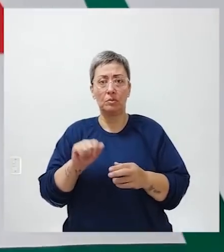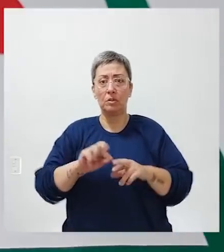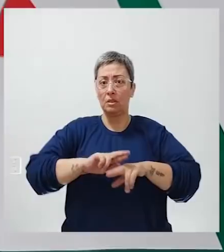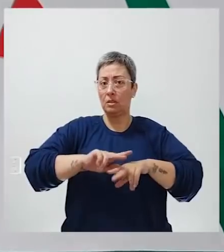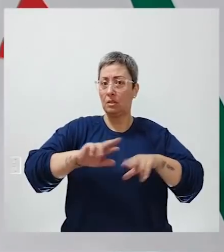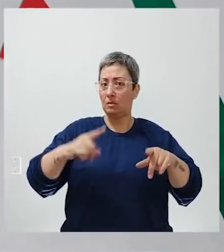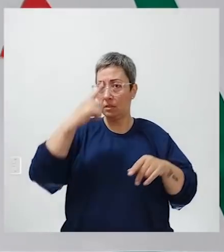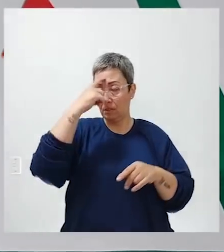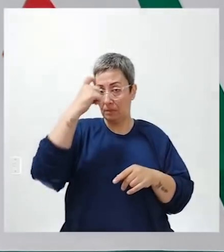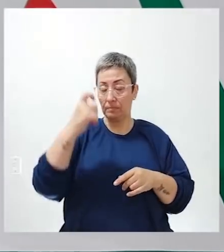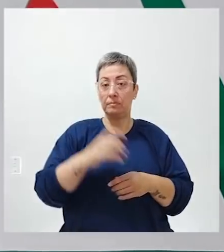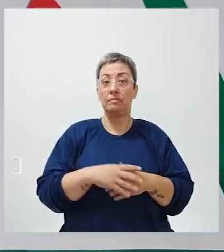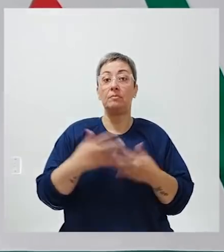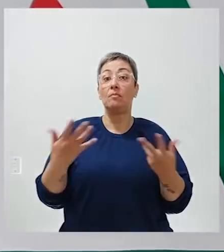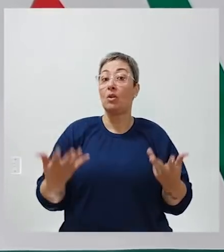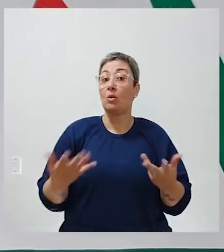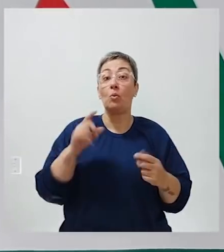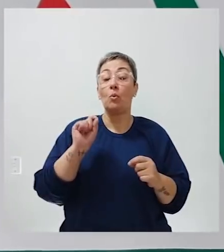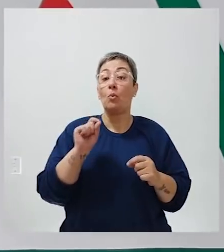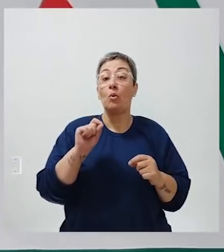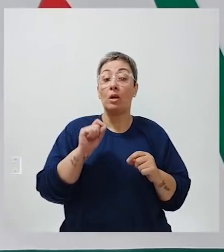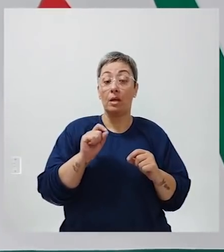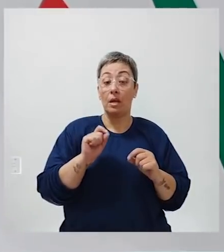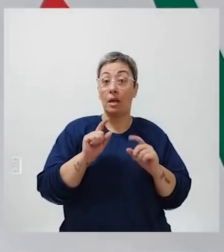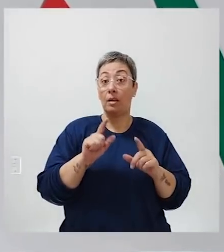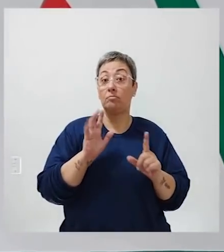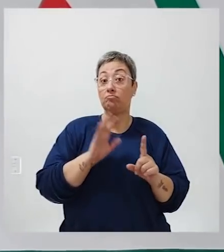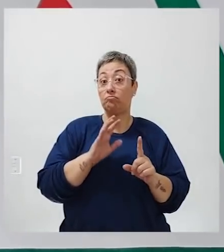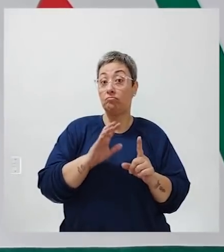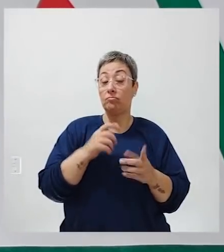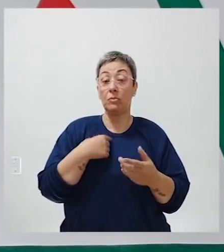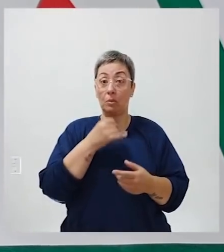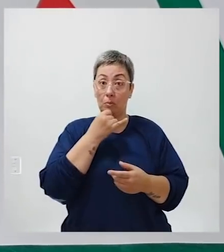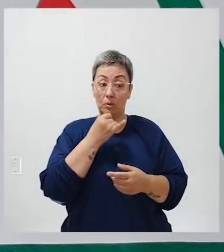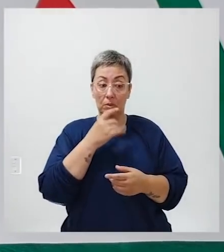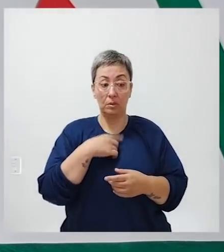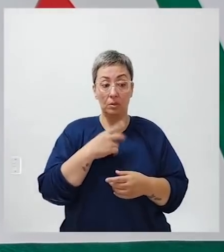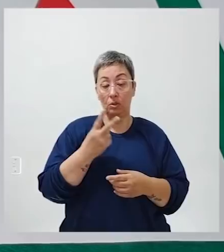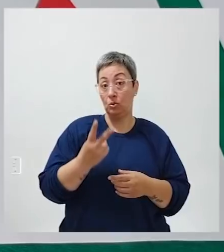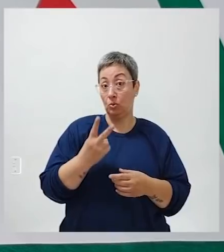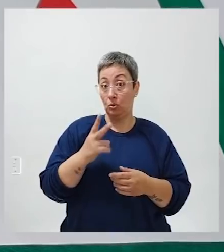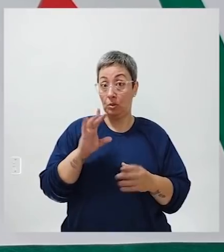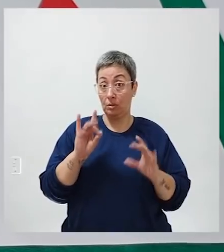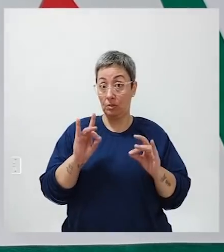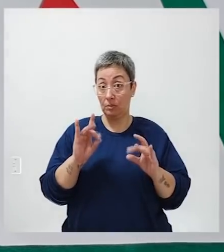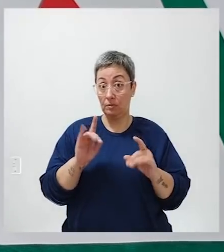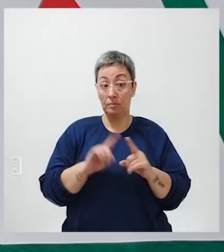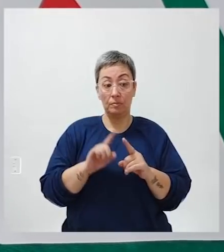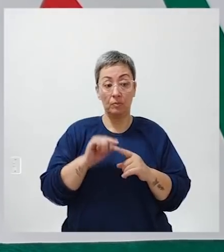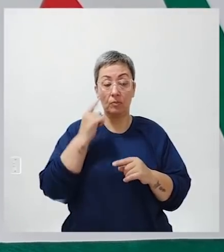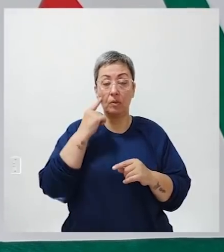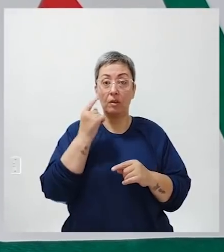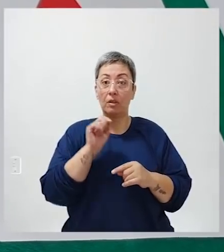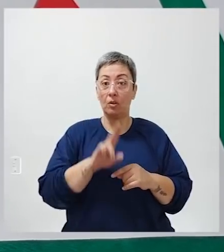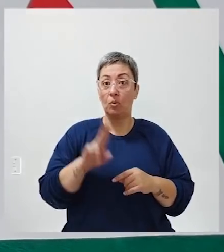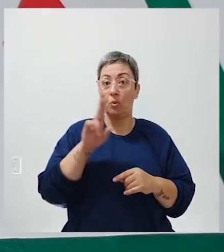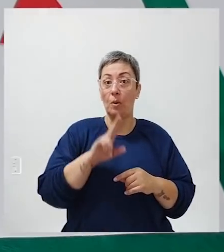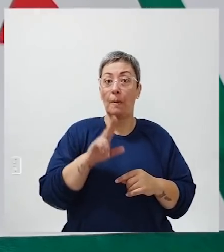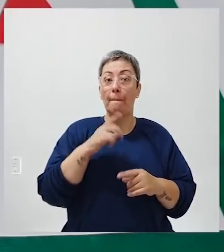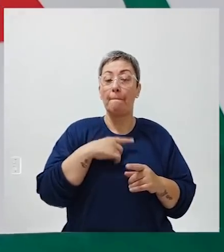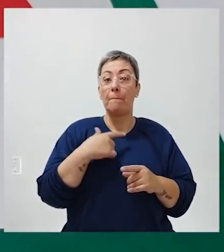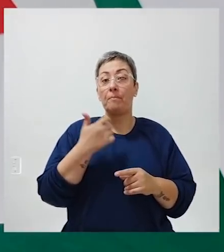várias ideias. Então, o que é o desenho com interferência? Por exemplo, aqui tem duas figuras. A criança vai